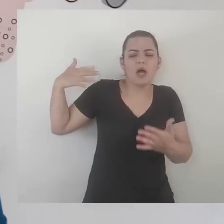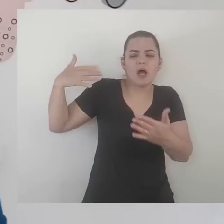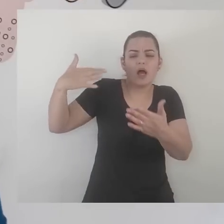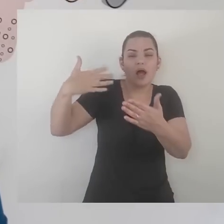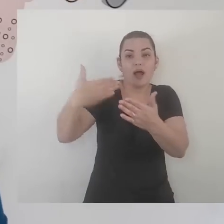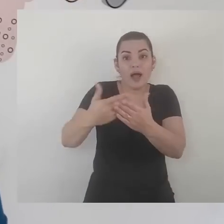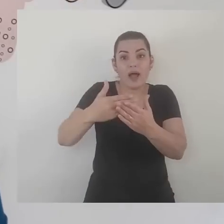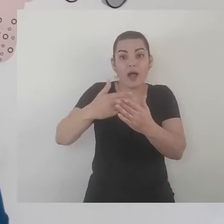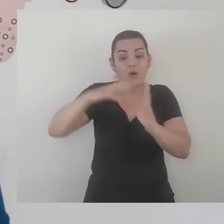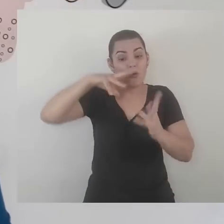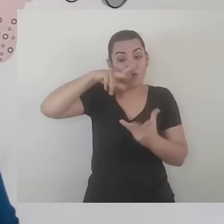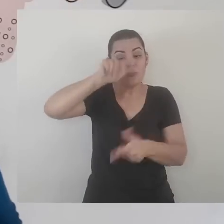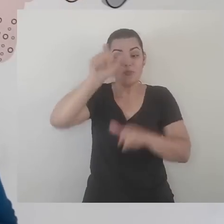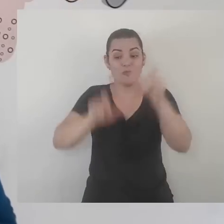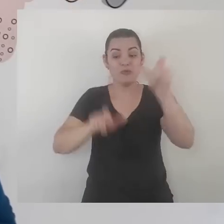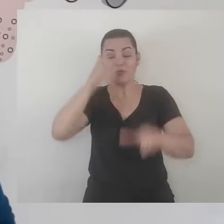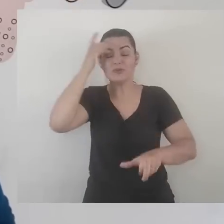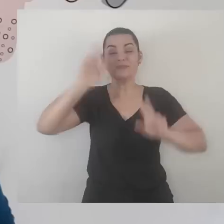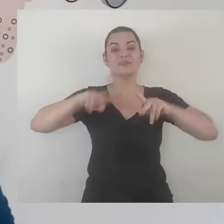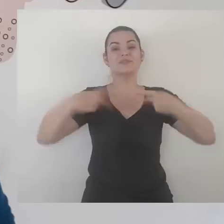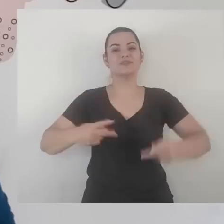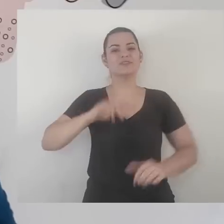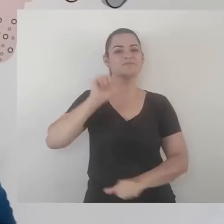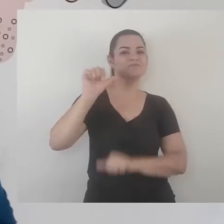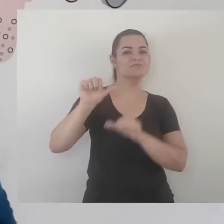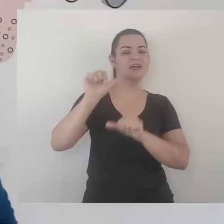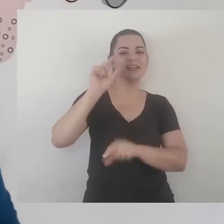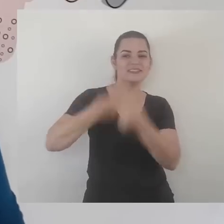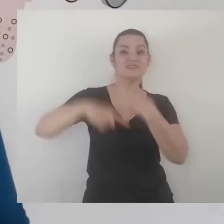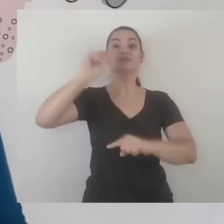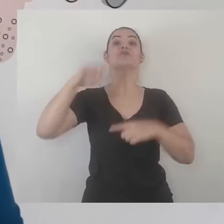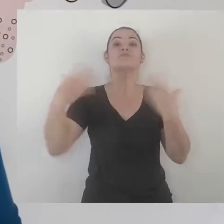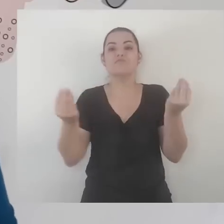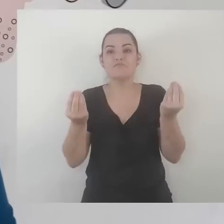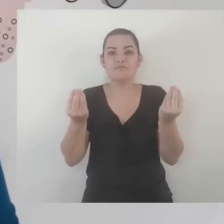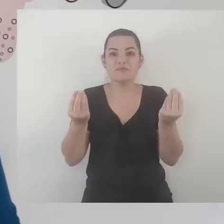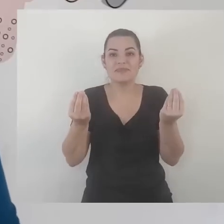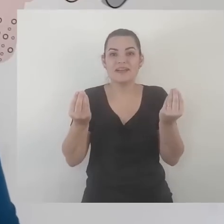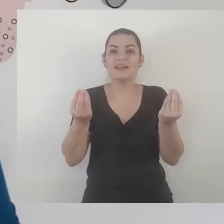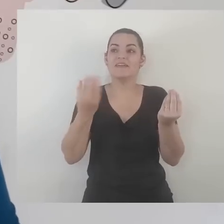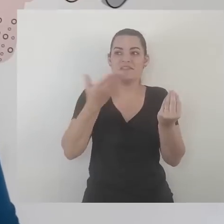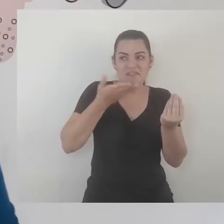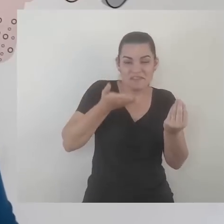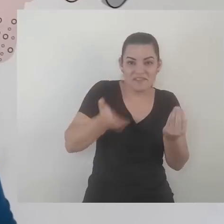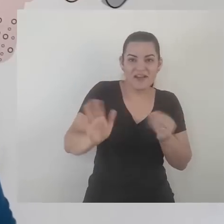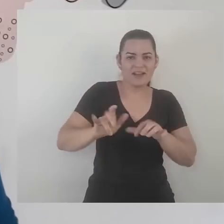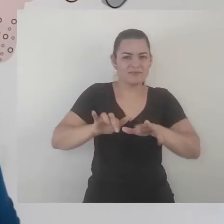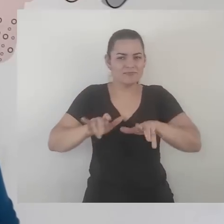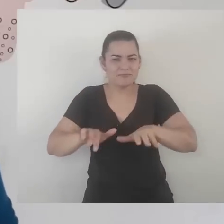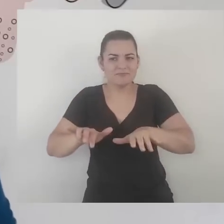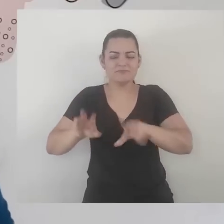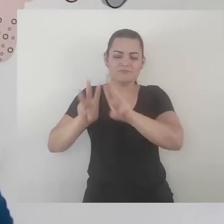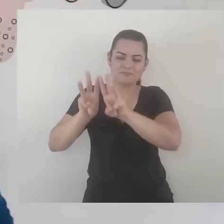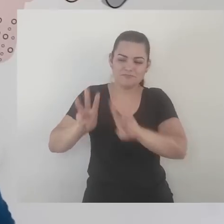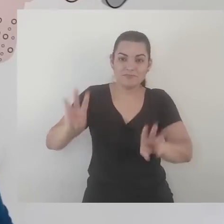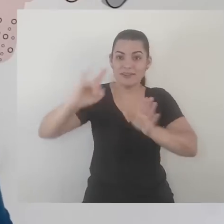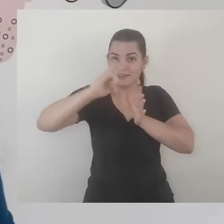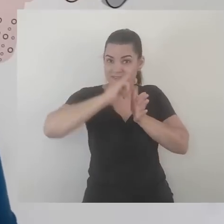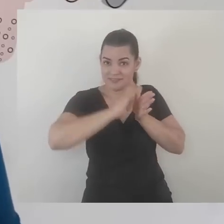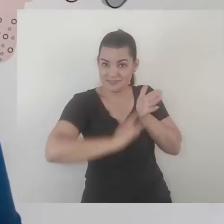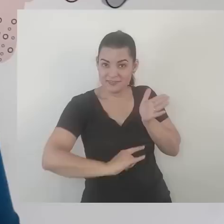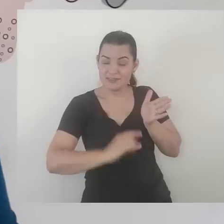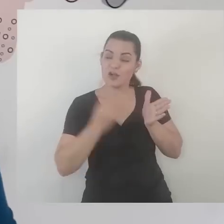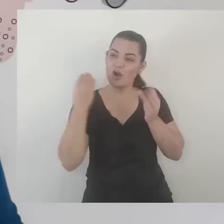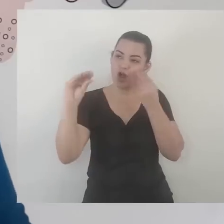da humanidade. Vocês vão acessar o formulário, deixar a contribuição de vocês, escrevendo